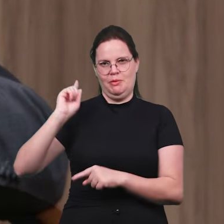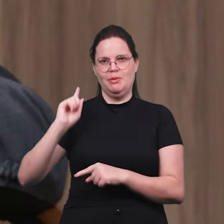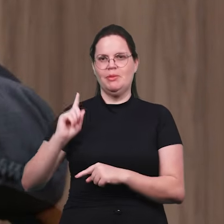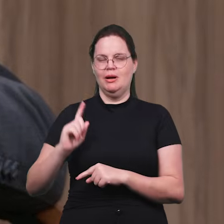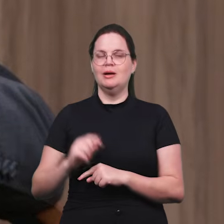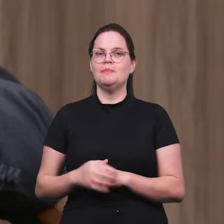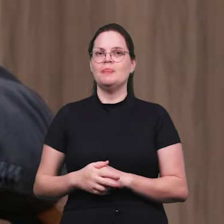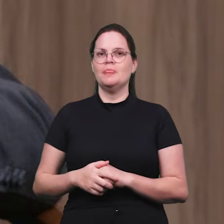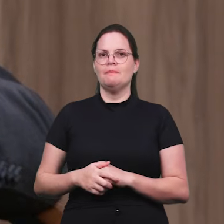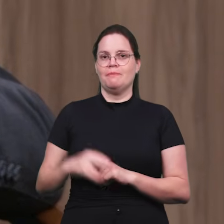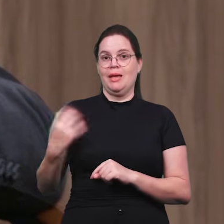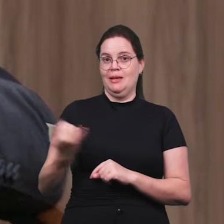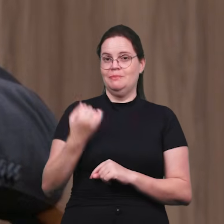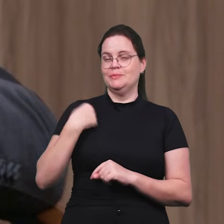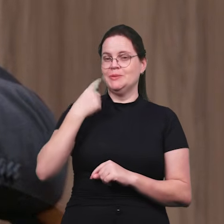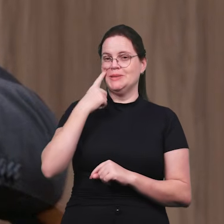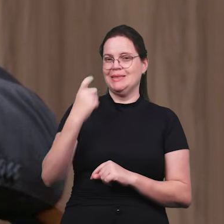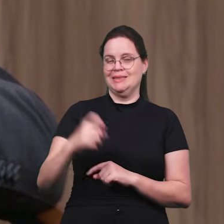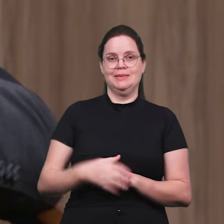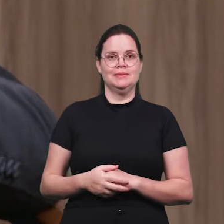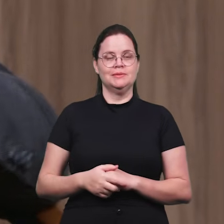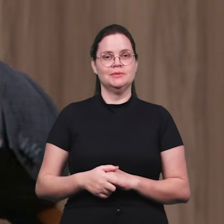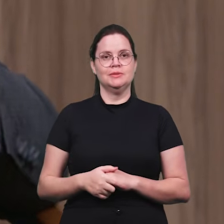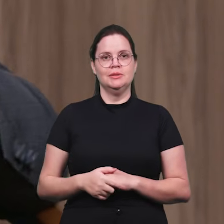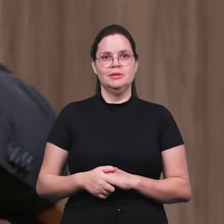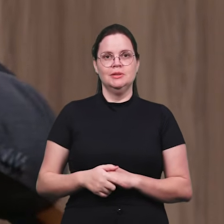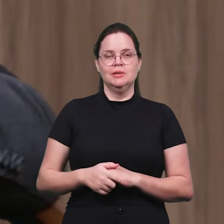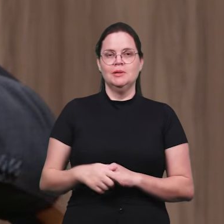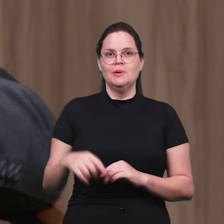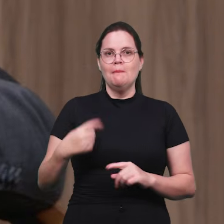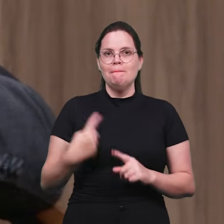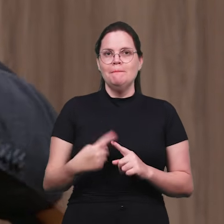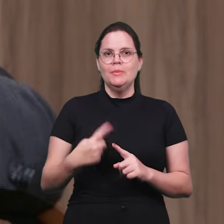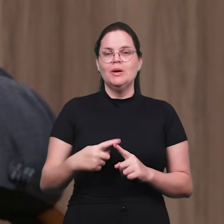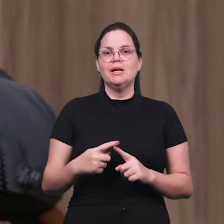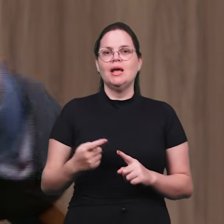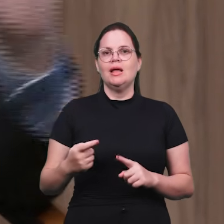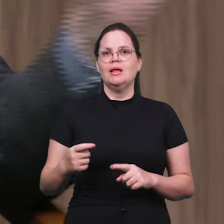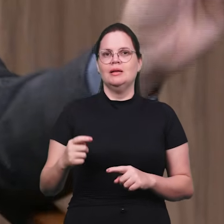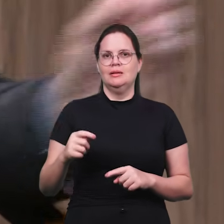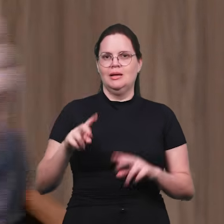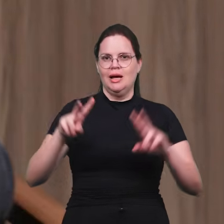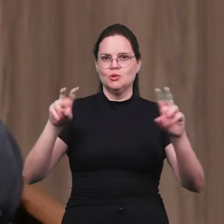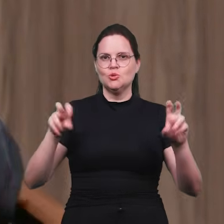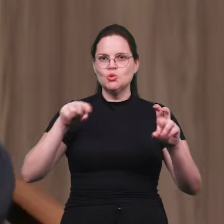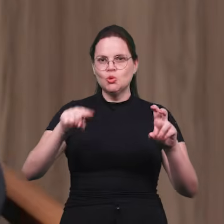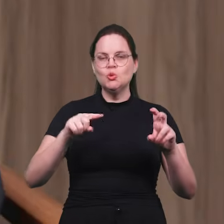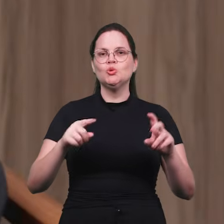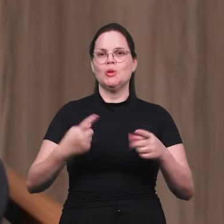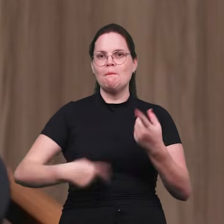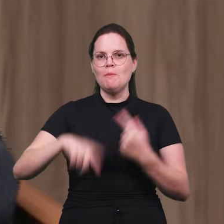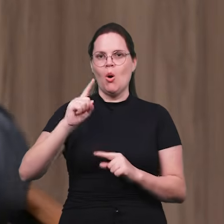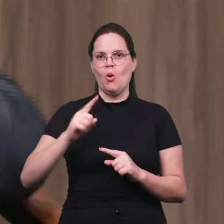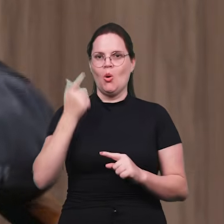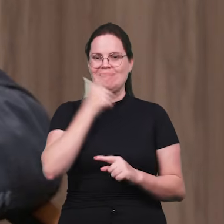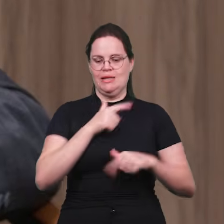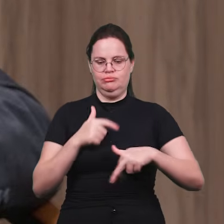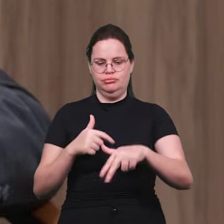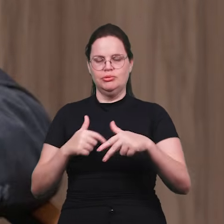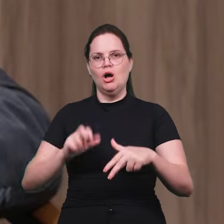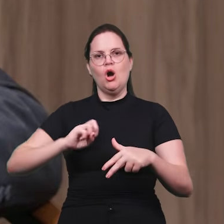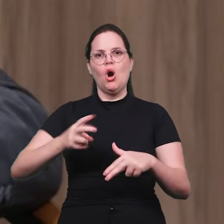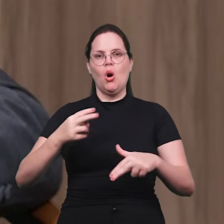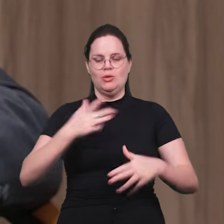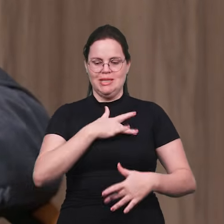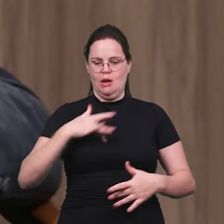ela é muito interessante, porque são poucos os casos que a evolução ela é rápida.